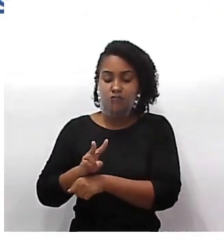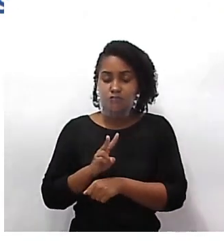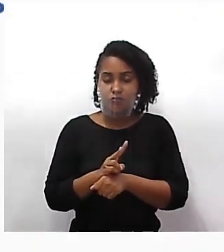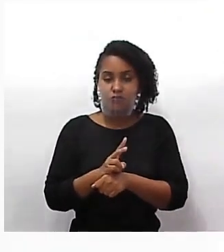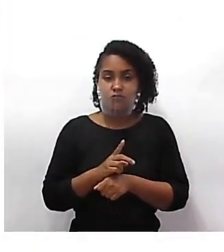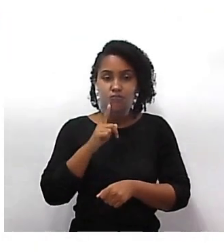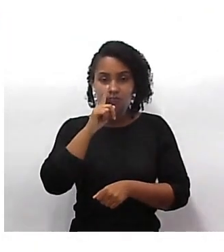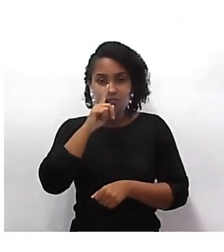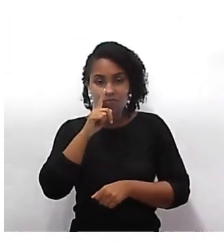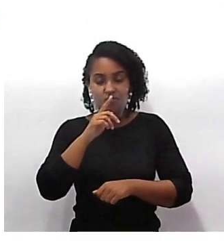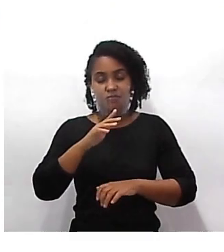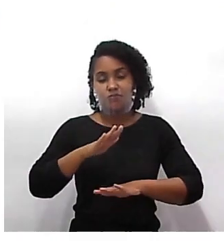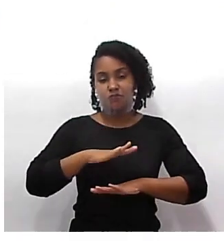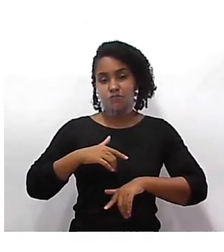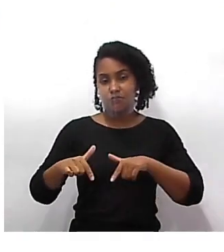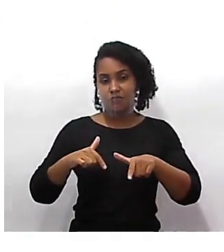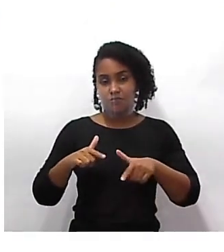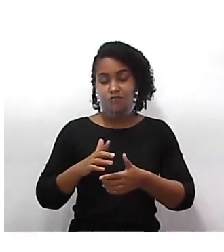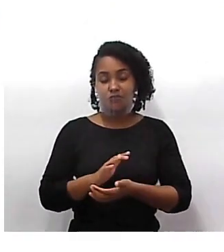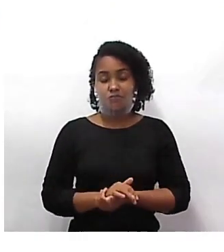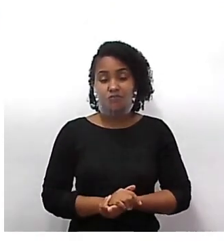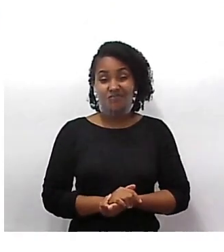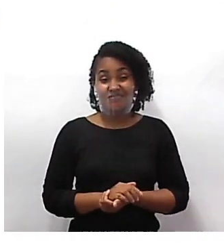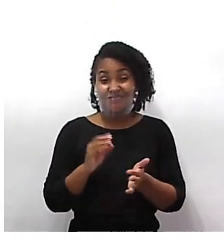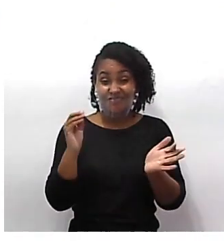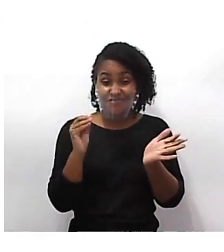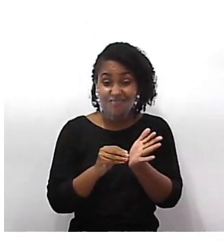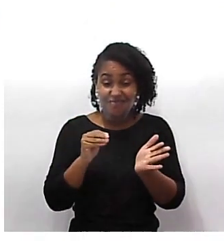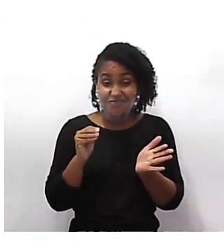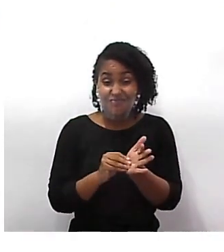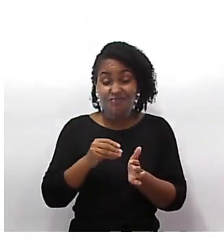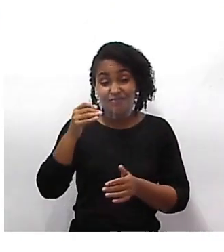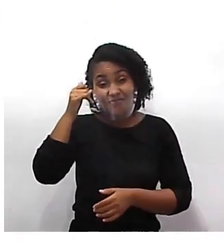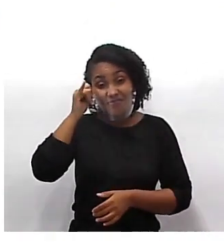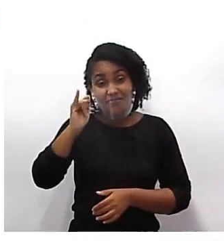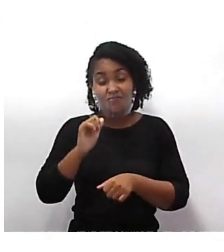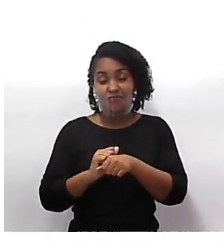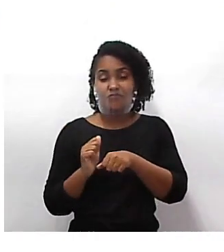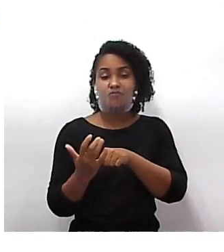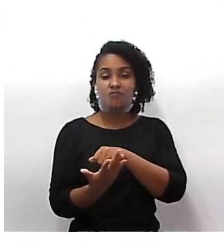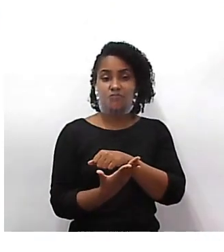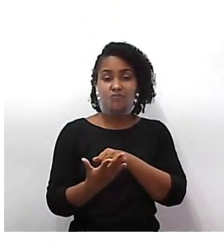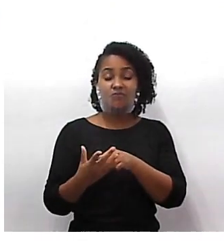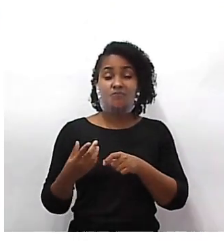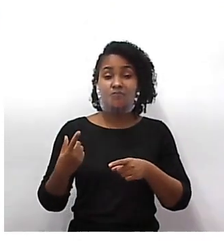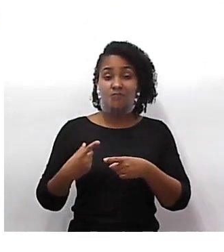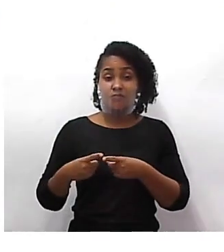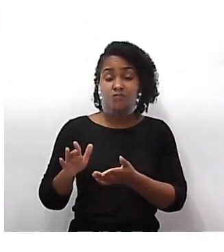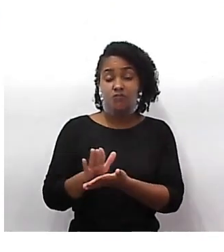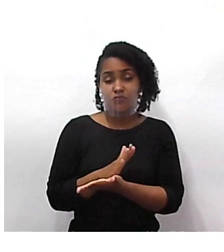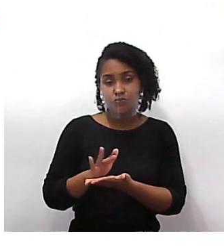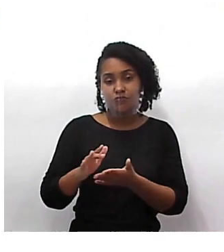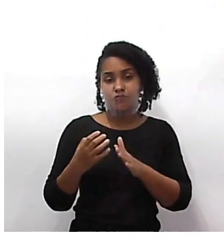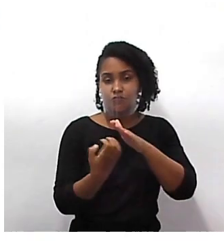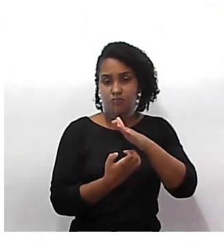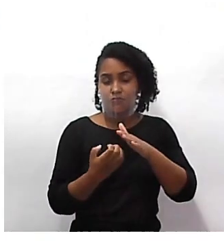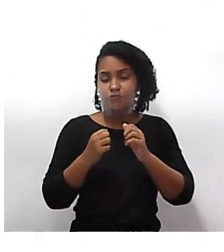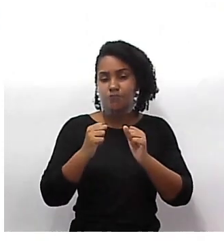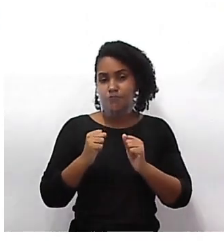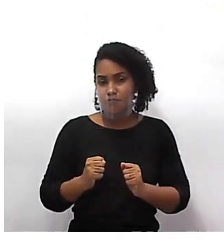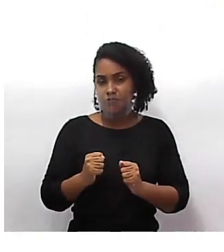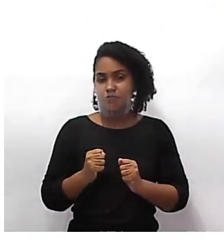ocupacionais. A falta de prevenção à Covid-19 pelas empresas podem